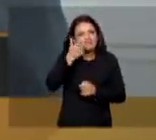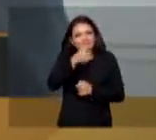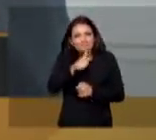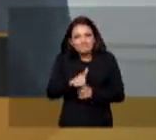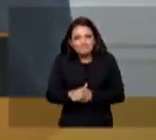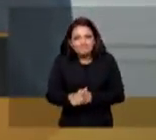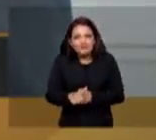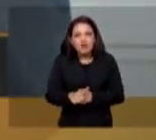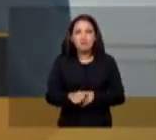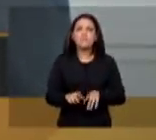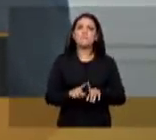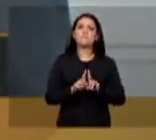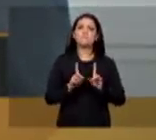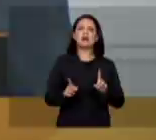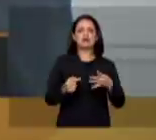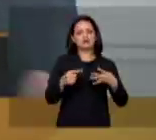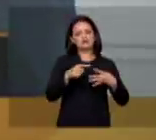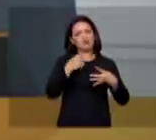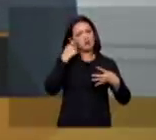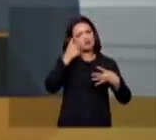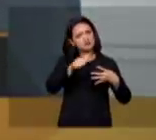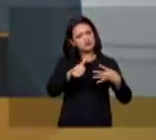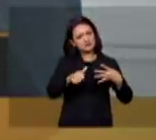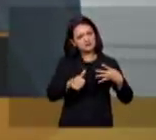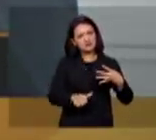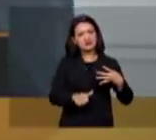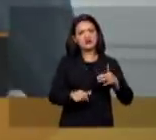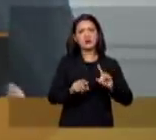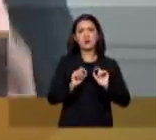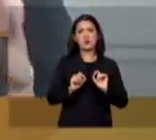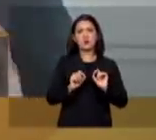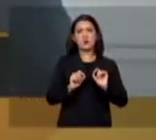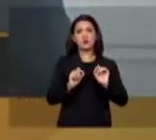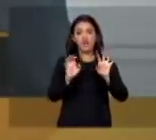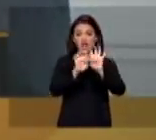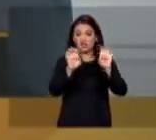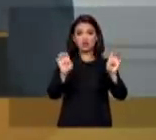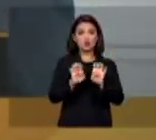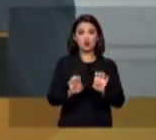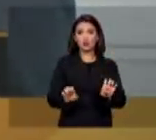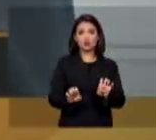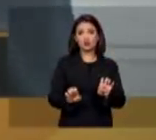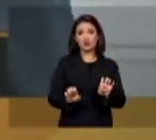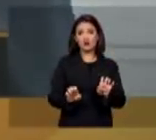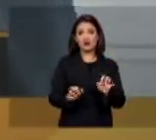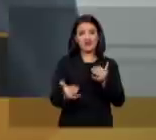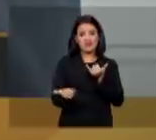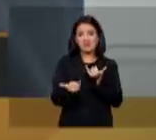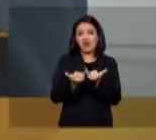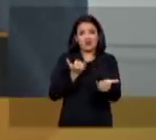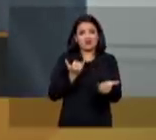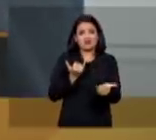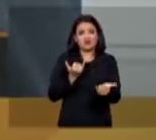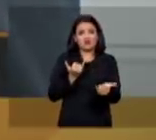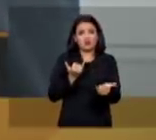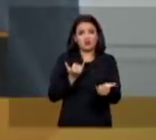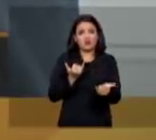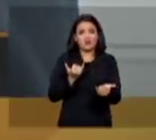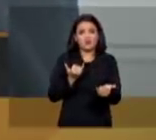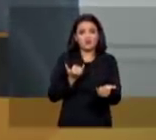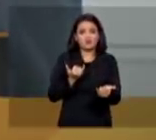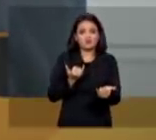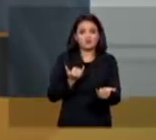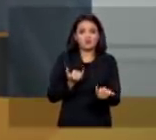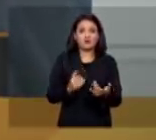mas a estrutura das 4 é absolutamente semelhante, é a mesma estrutura, diferente